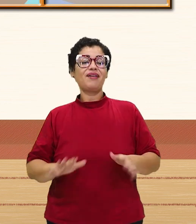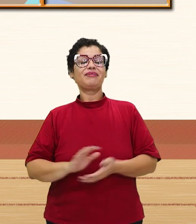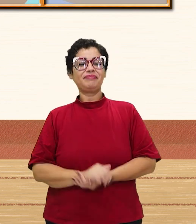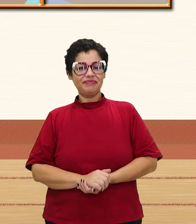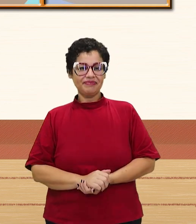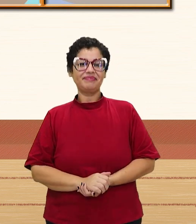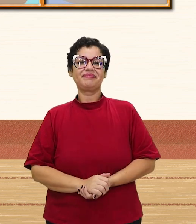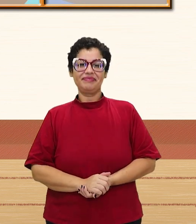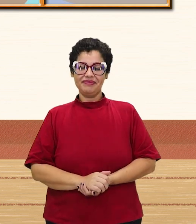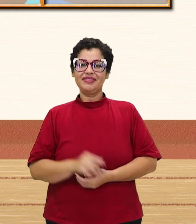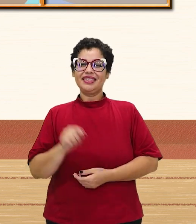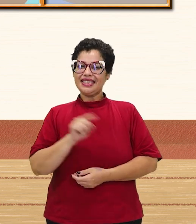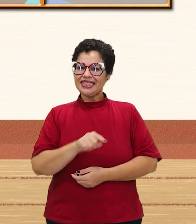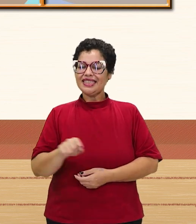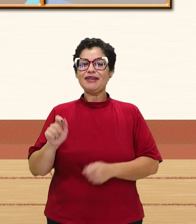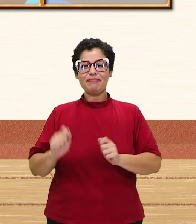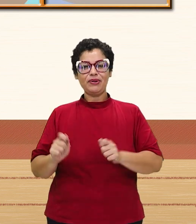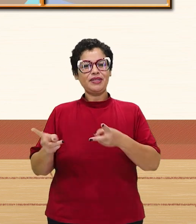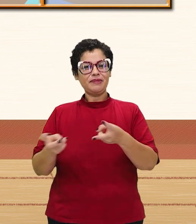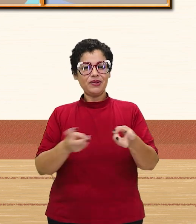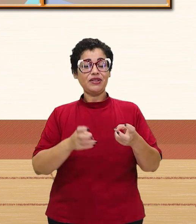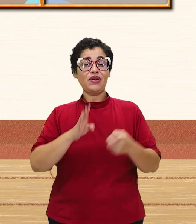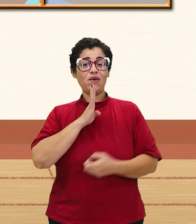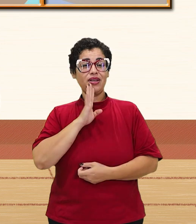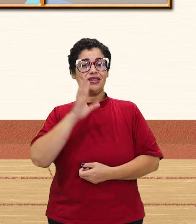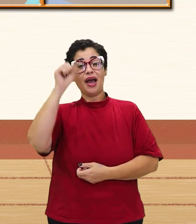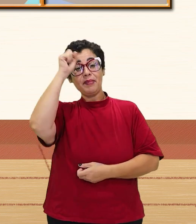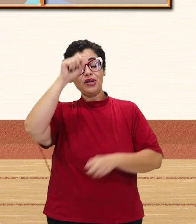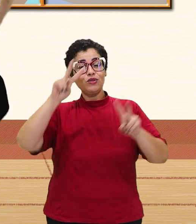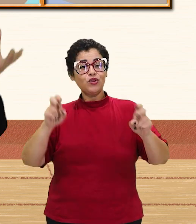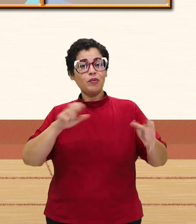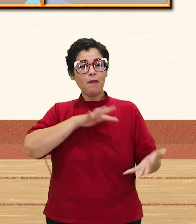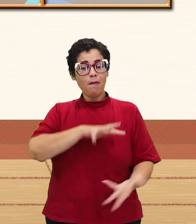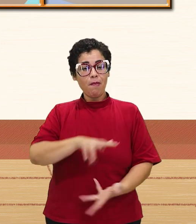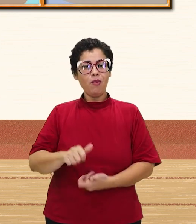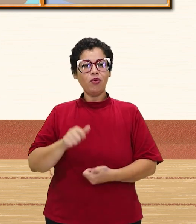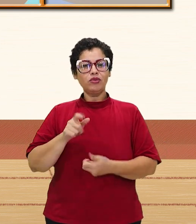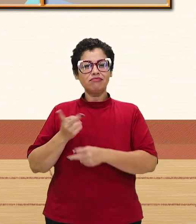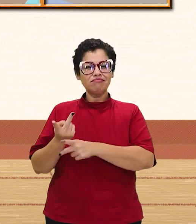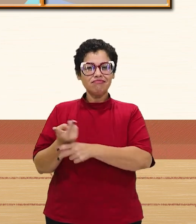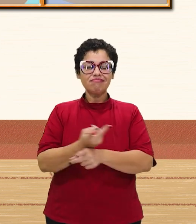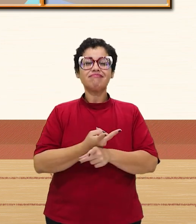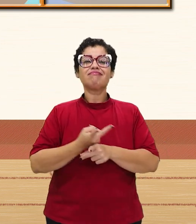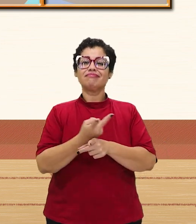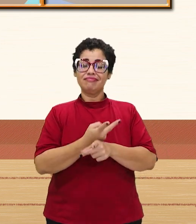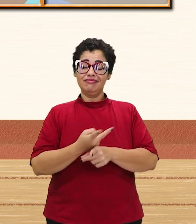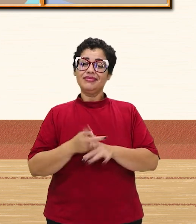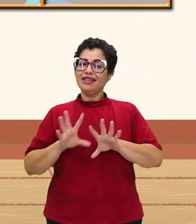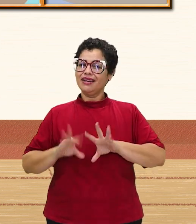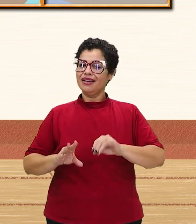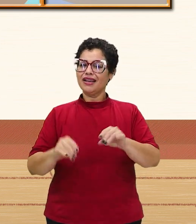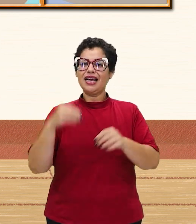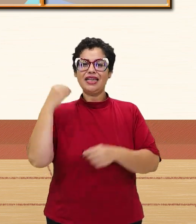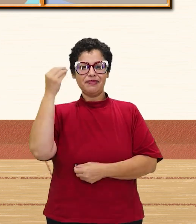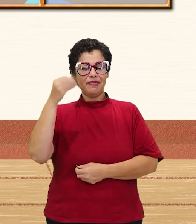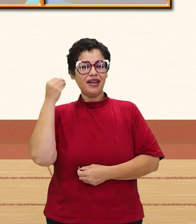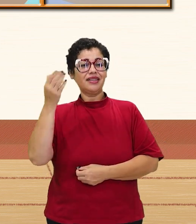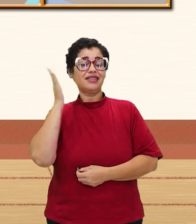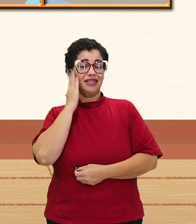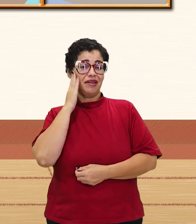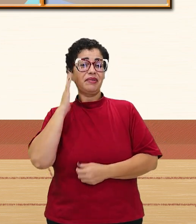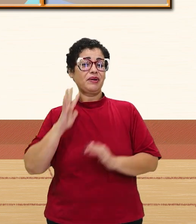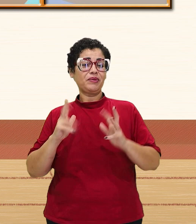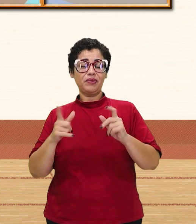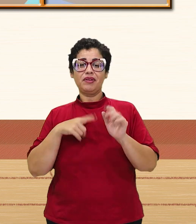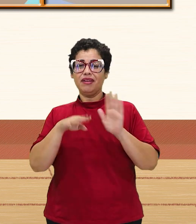para que as crianças possam explorar, conhecer e aprender sobre o mundo que as rodeia, elas precisam articular suas experiências e